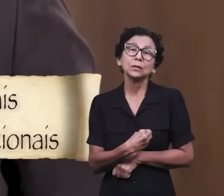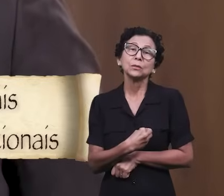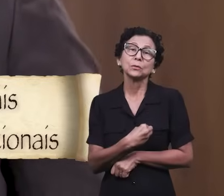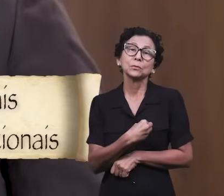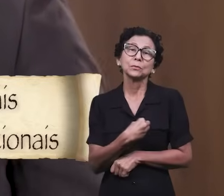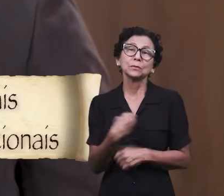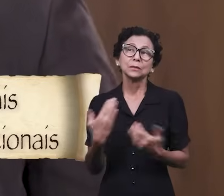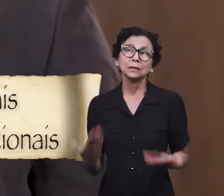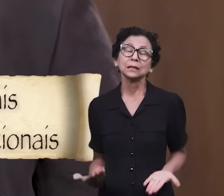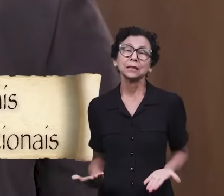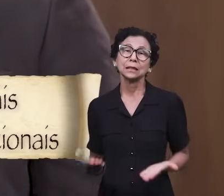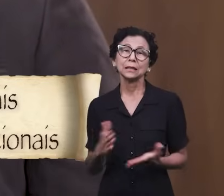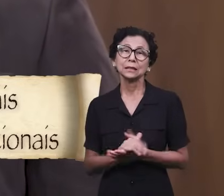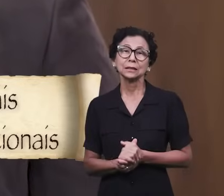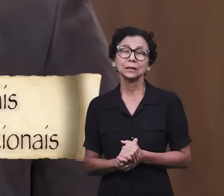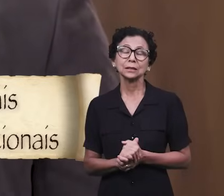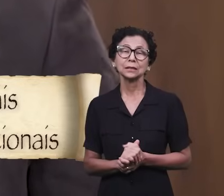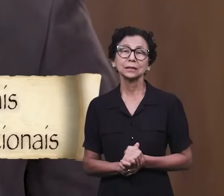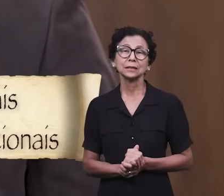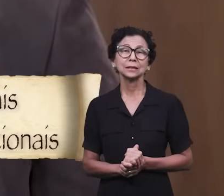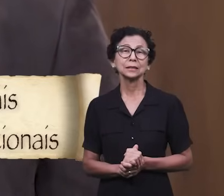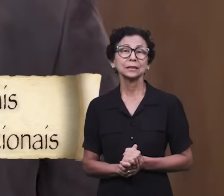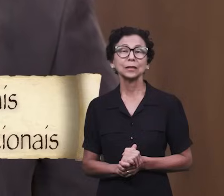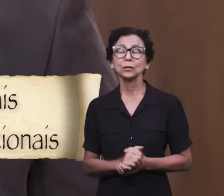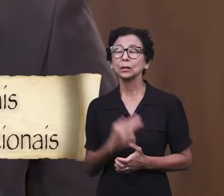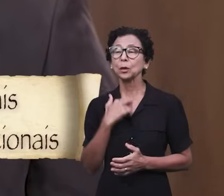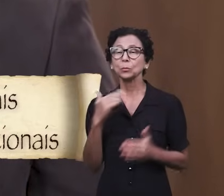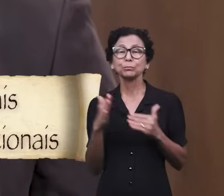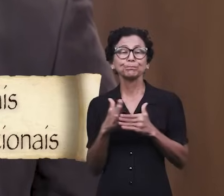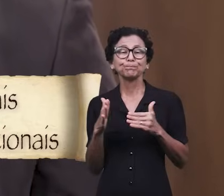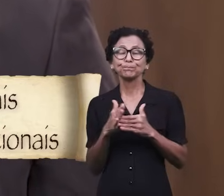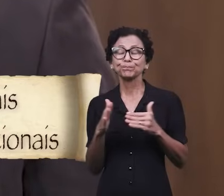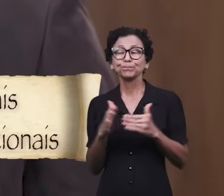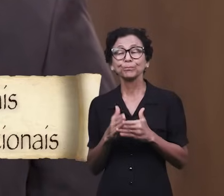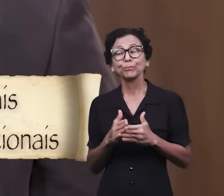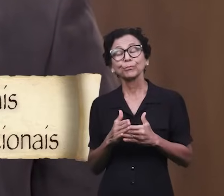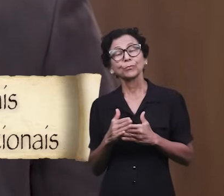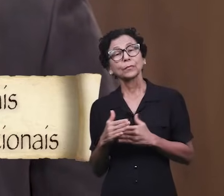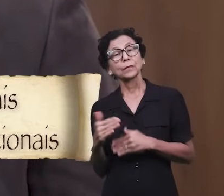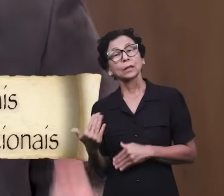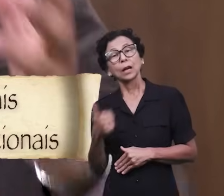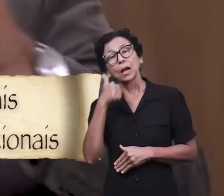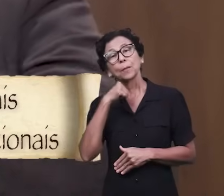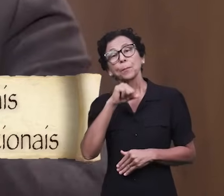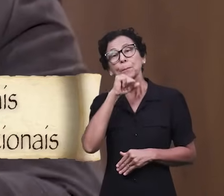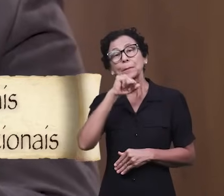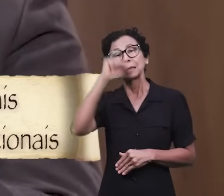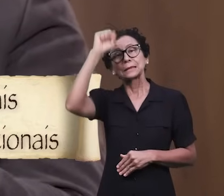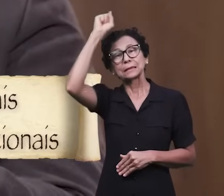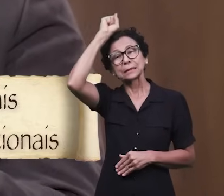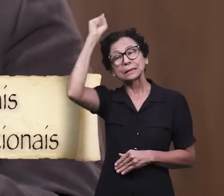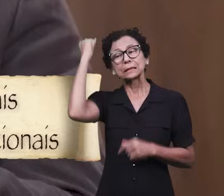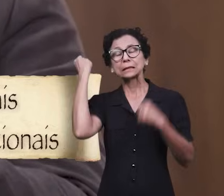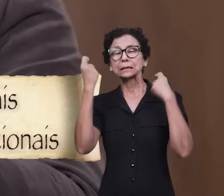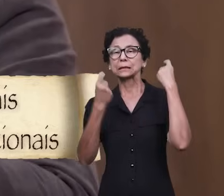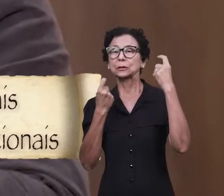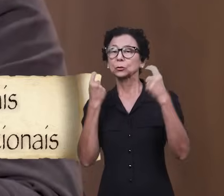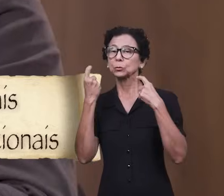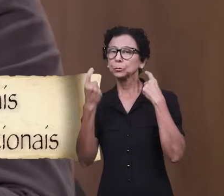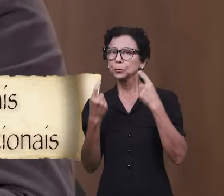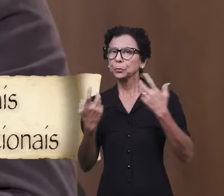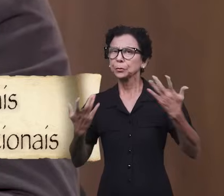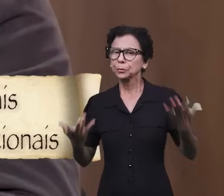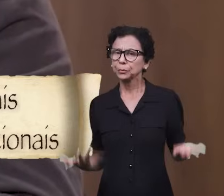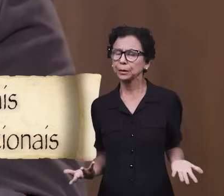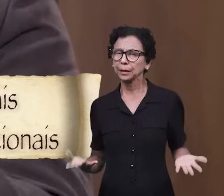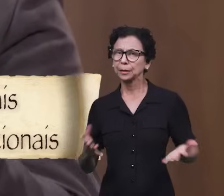interferência alguma. Então, Sara se preocupou com isso e, já que